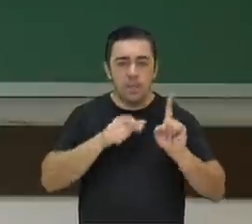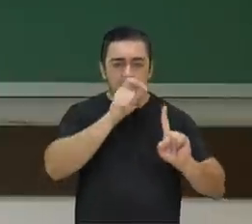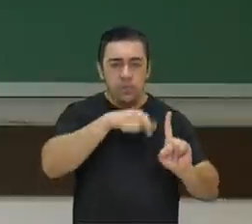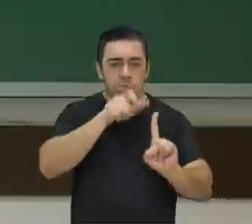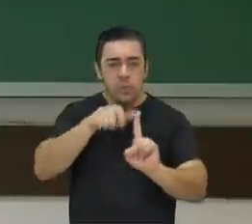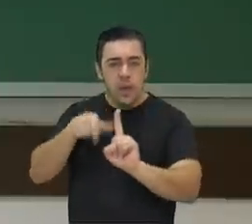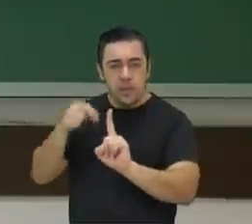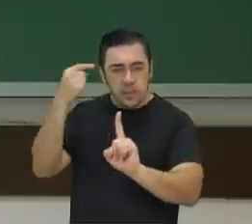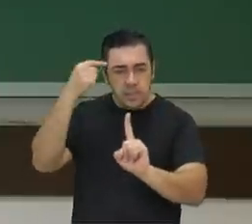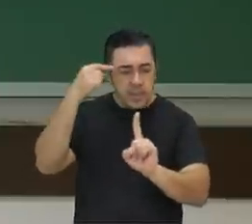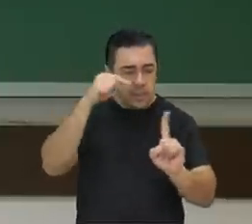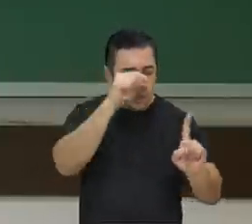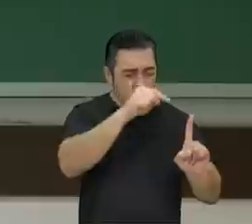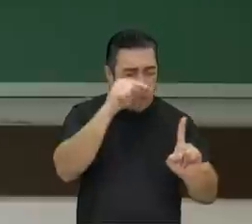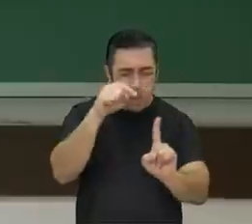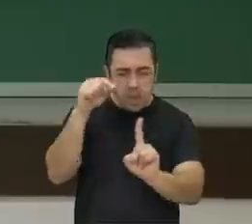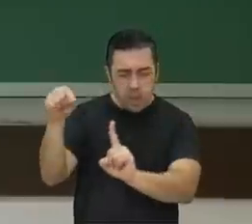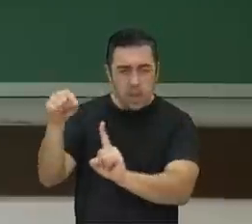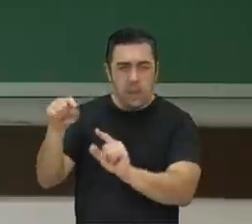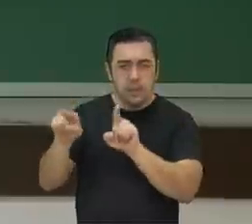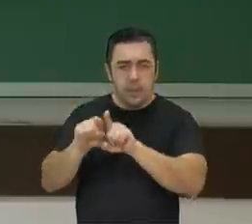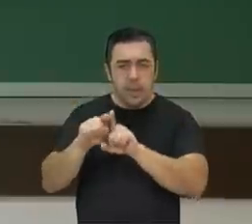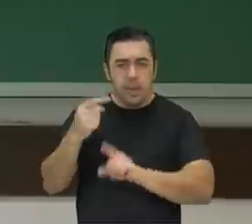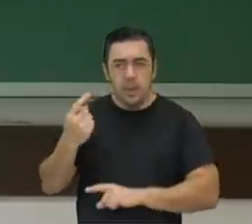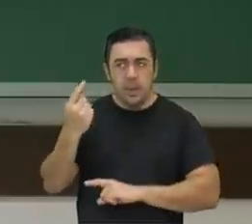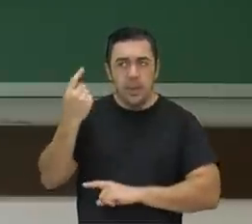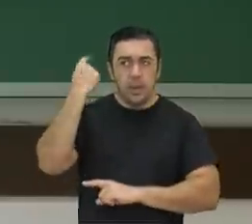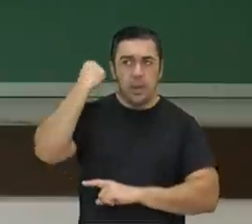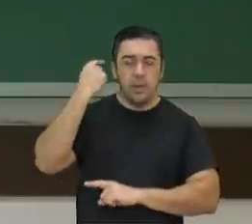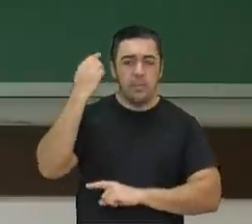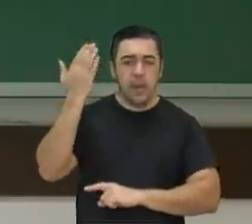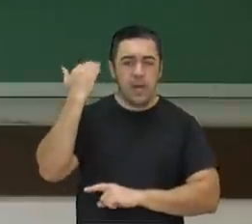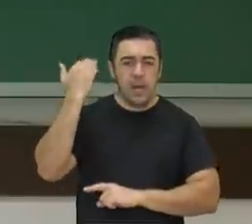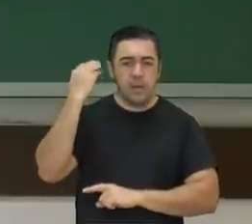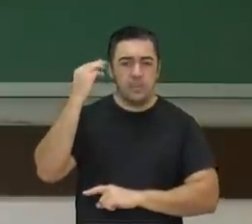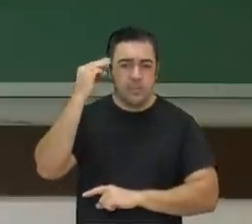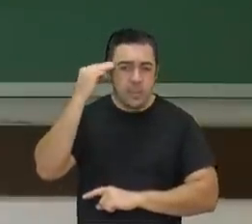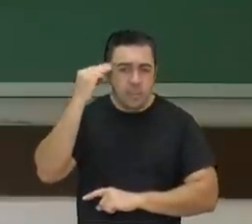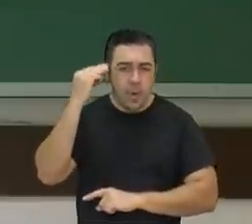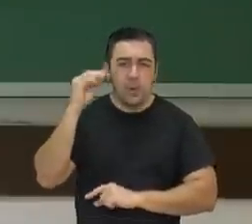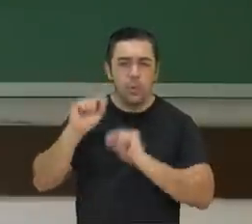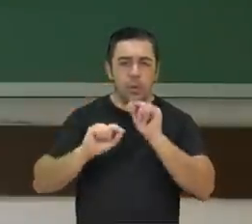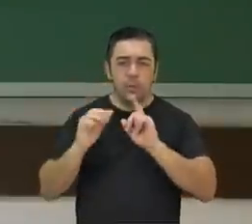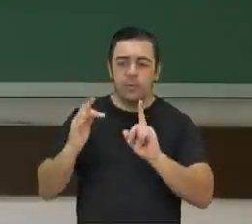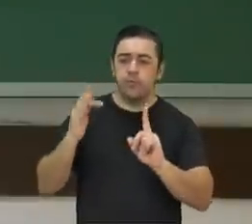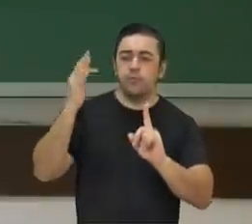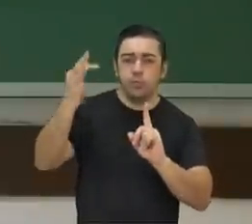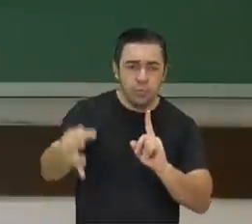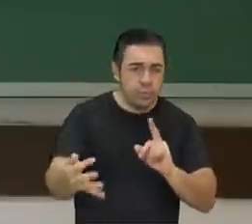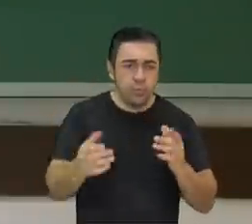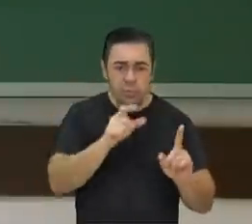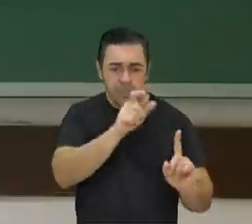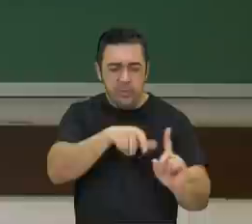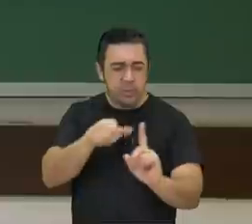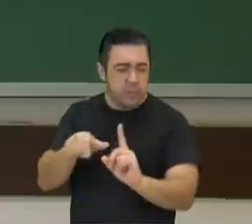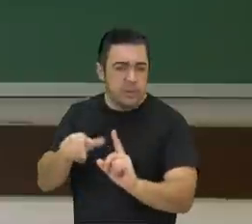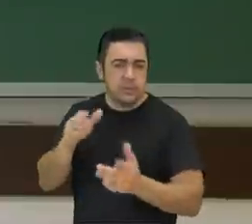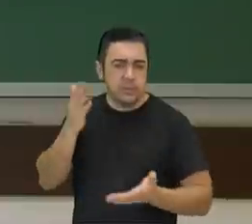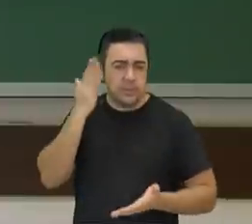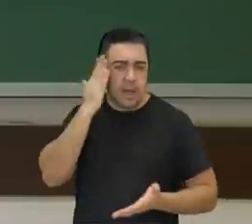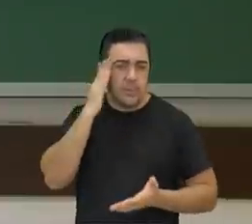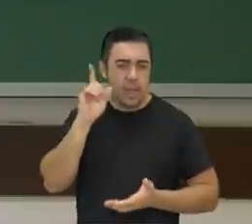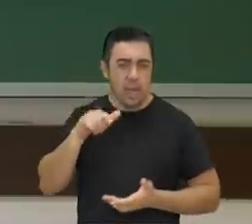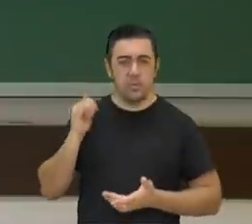quais são as suas memórias do passado, as suas projeções de futuro, enfim, a gente tem acesso, né, às